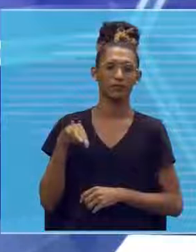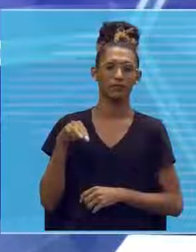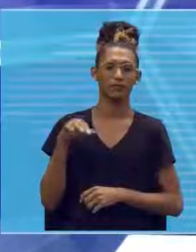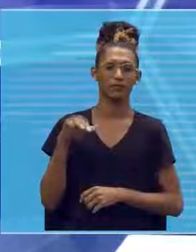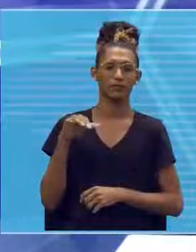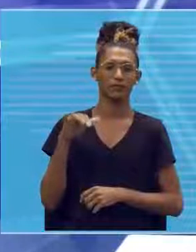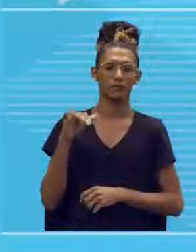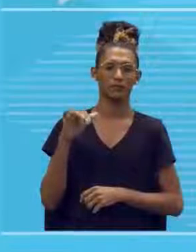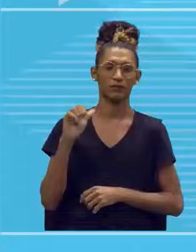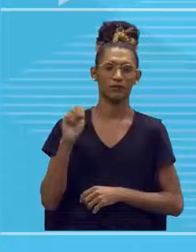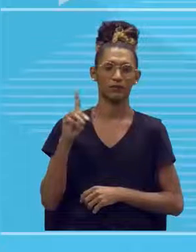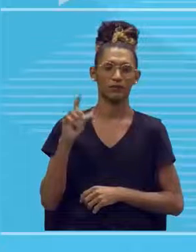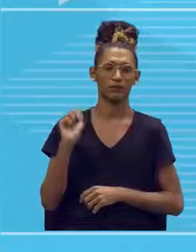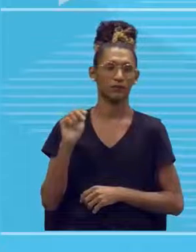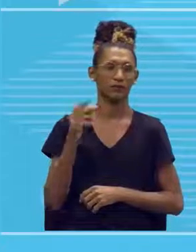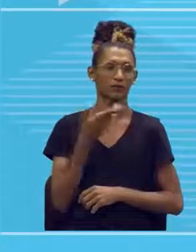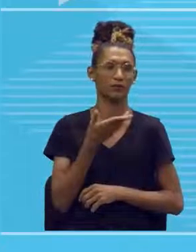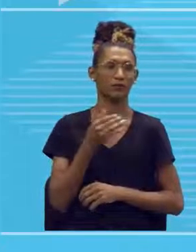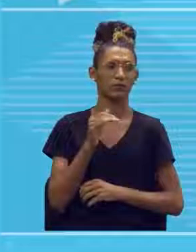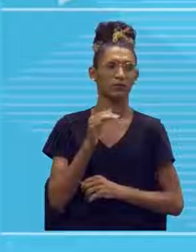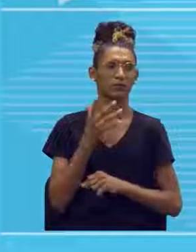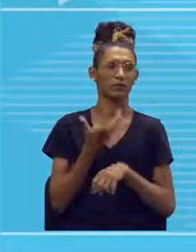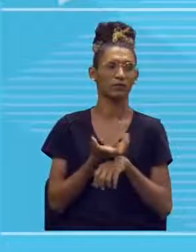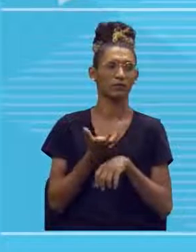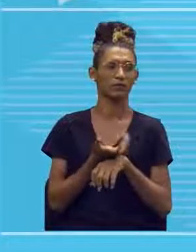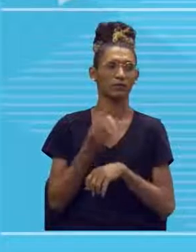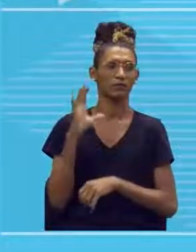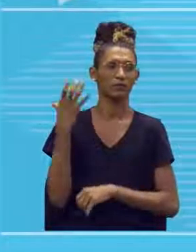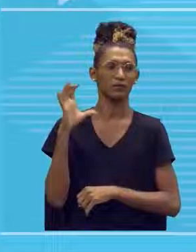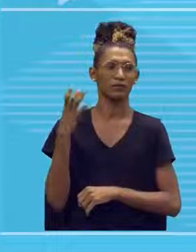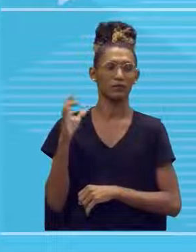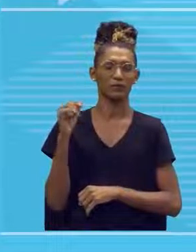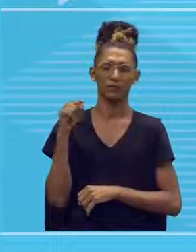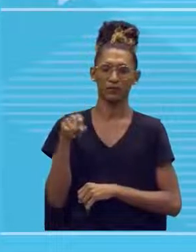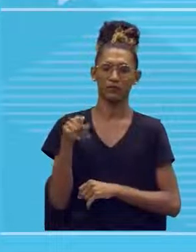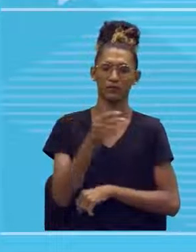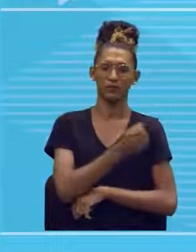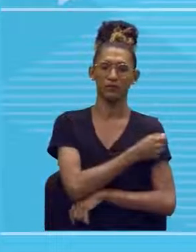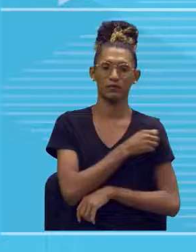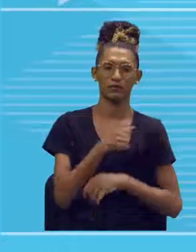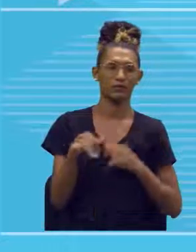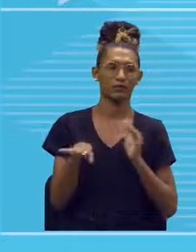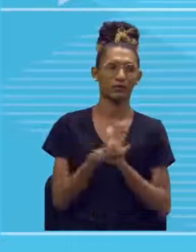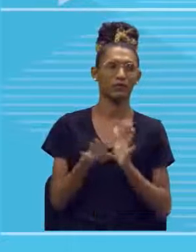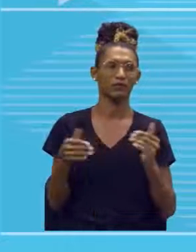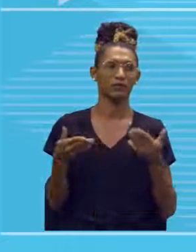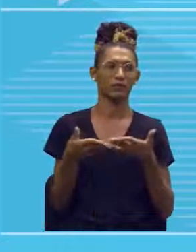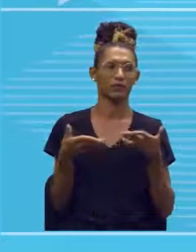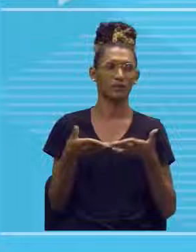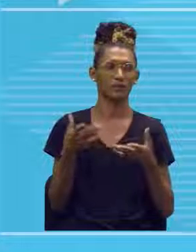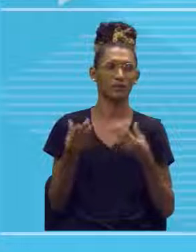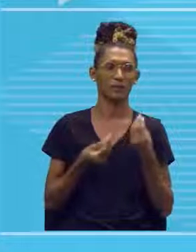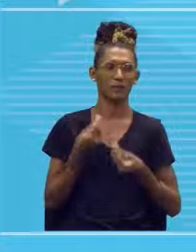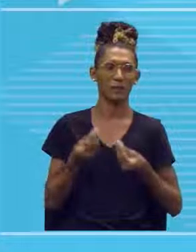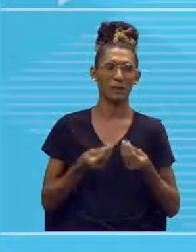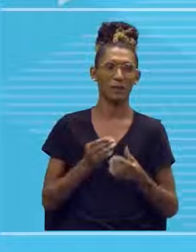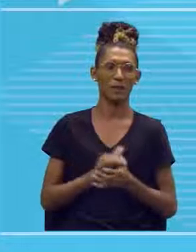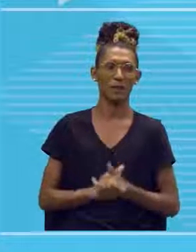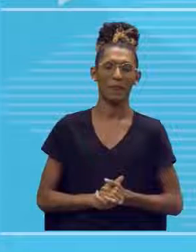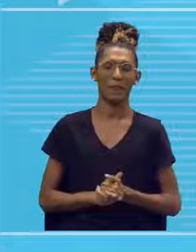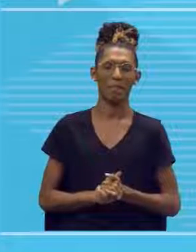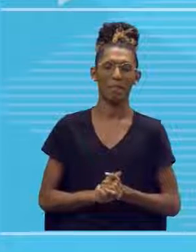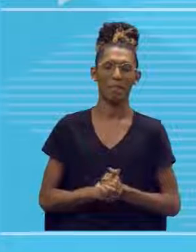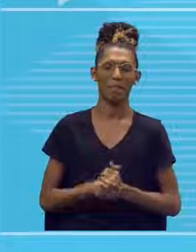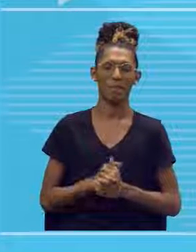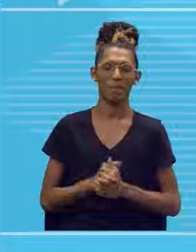aqui é a de ciências olha aqui meus amores Para quem tá chegando agora e já começou aqui olha só